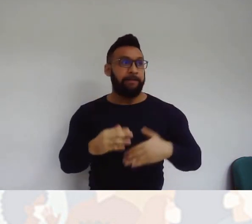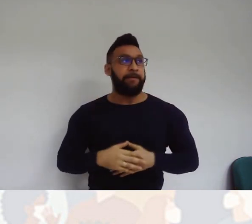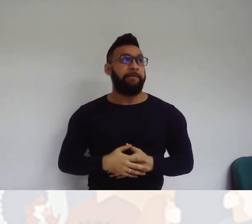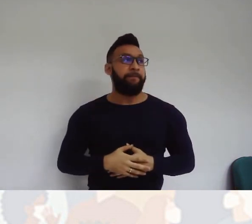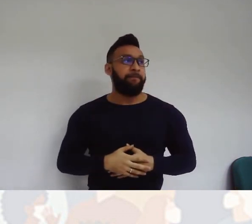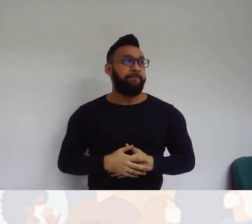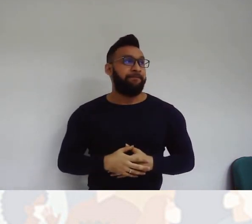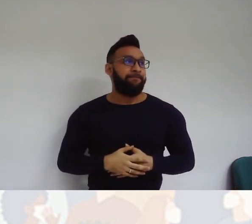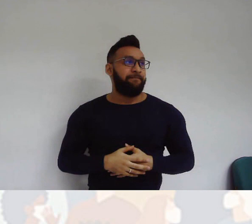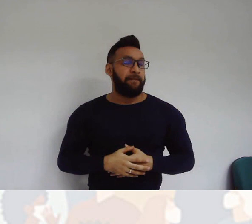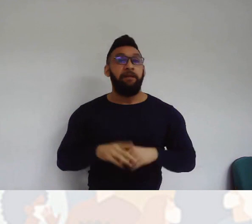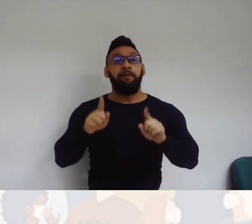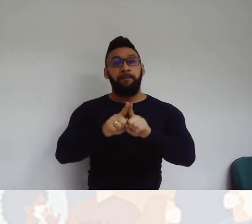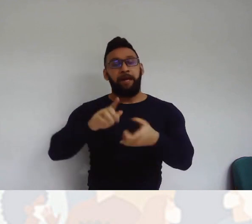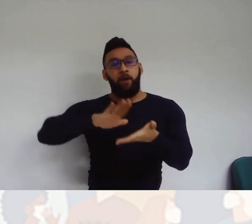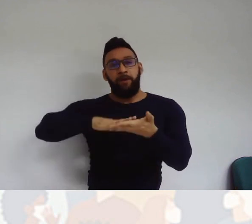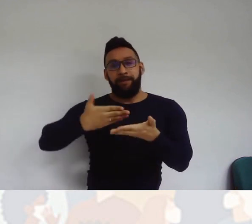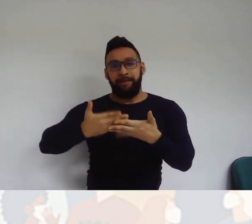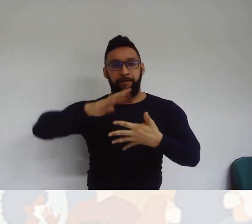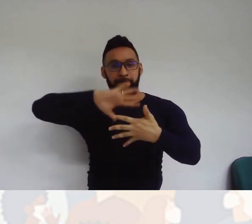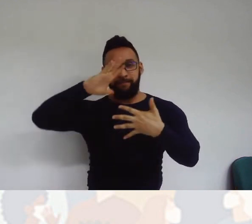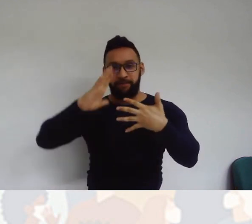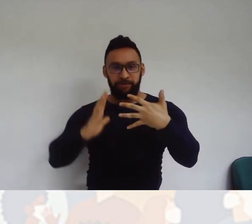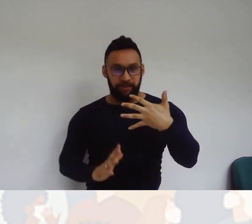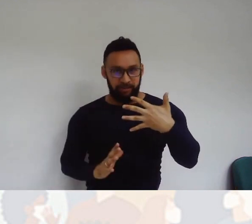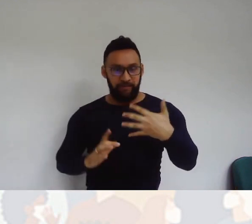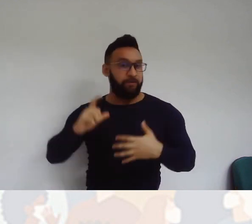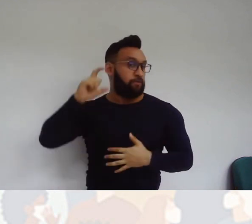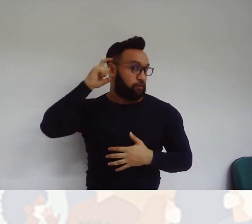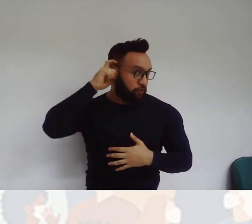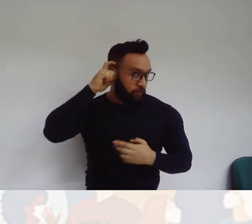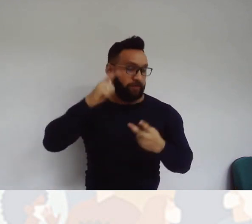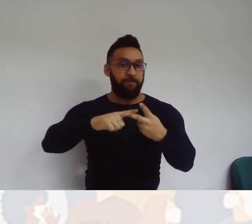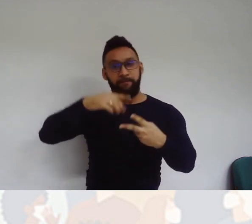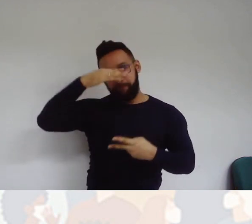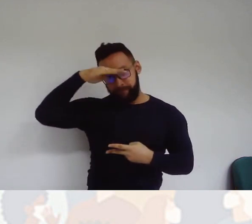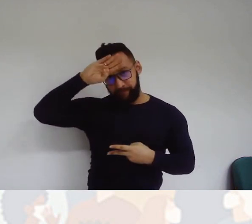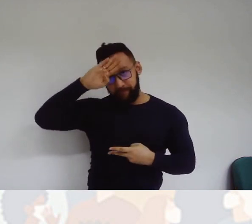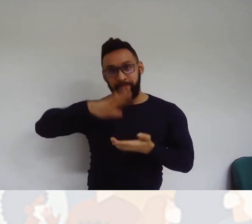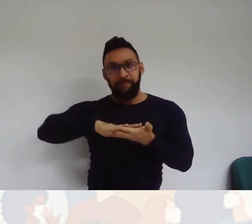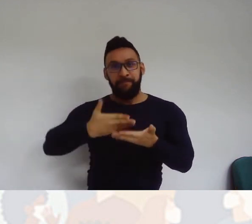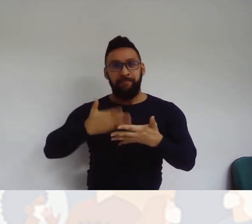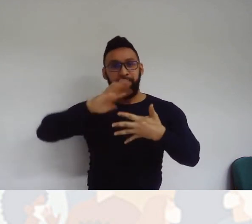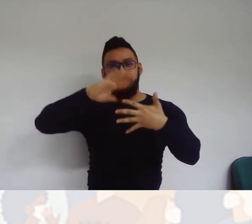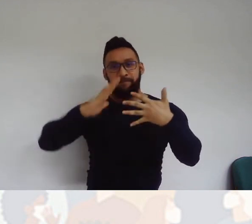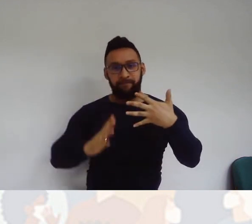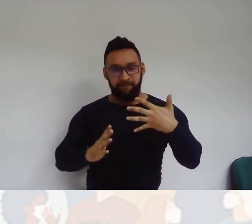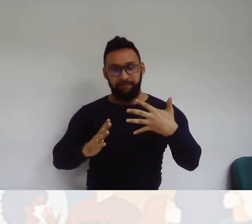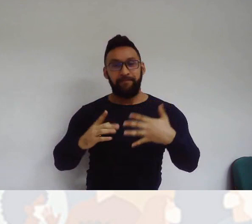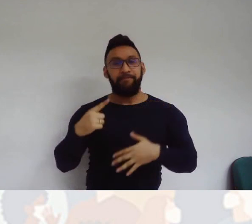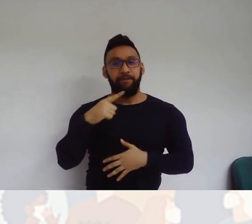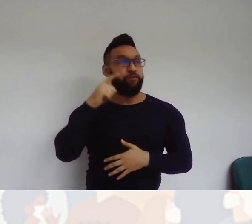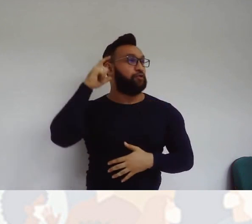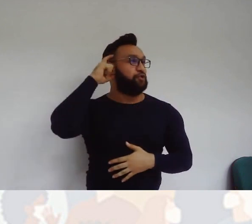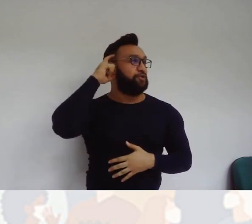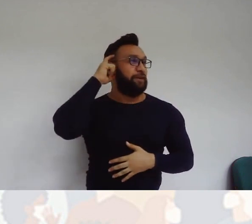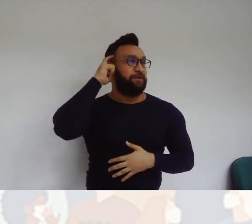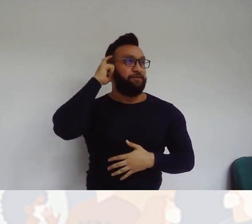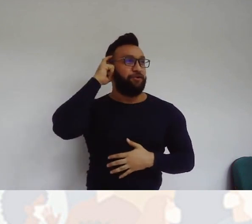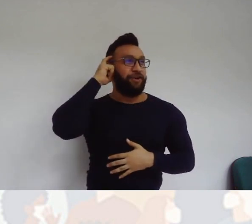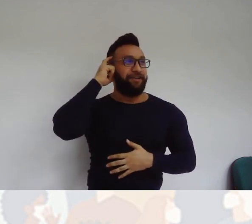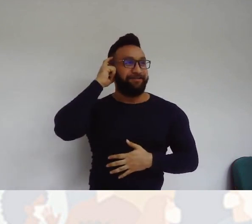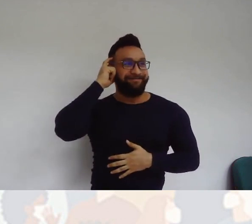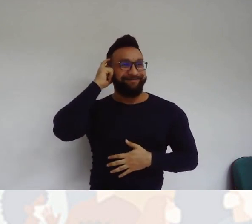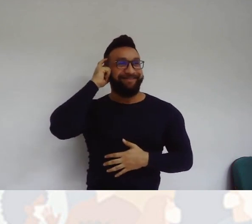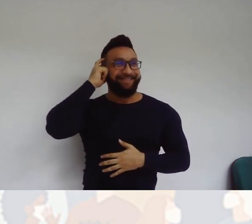falando do agradecimento, aos intérpretes de Libras. Gente, vocês são maravilhosos, né? O Bruno e o... Esqueci teu